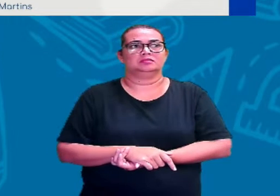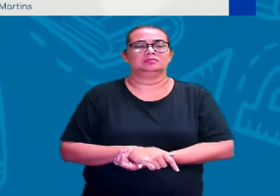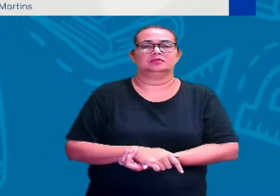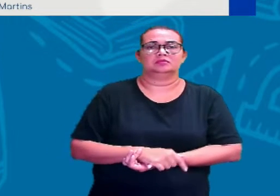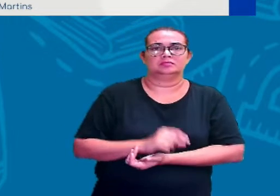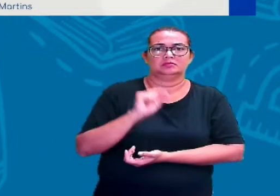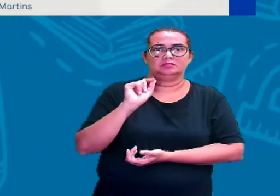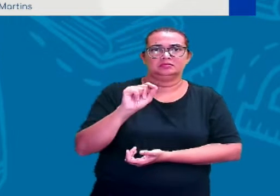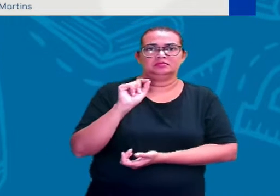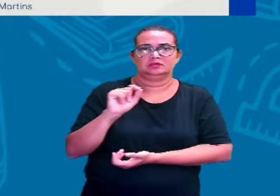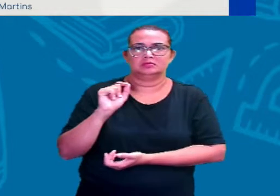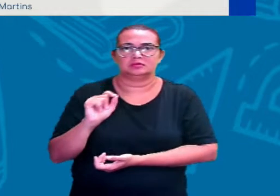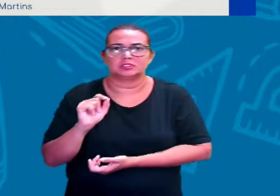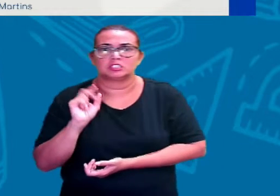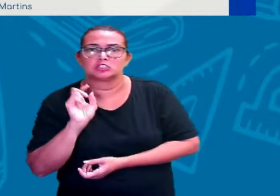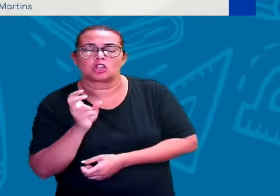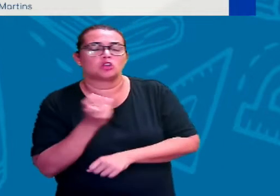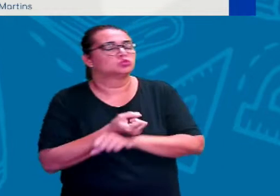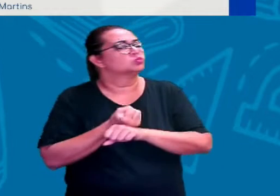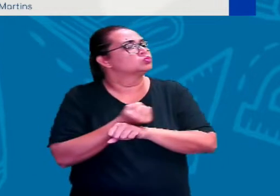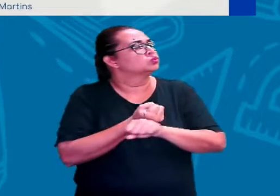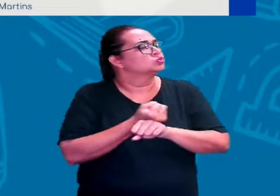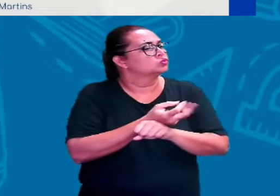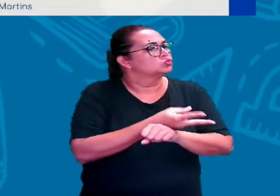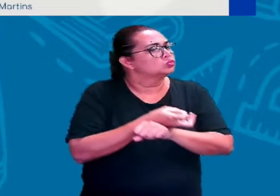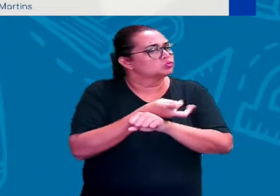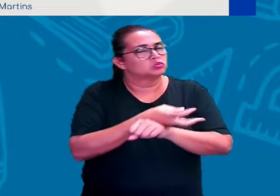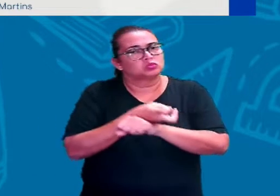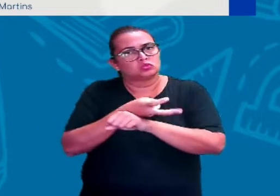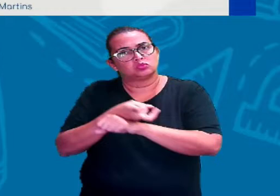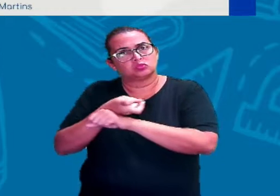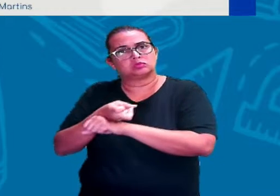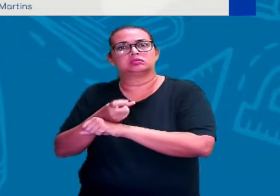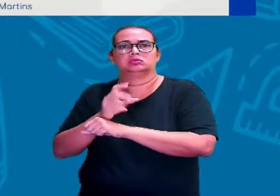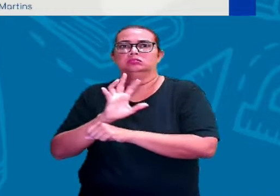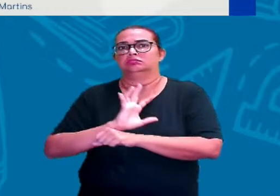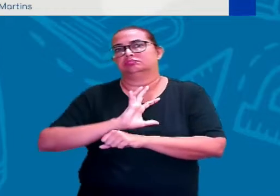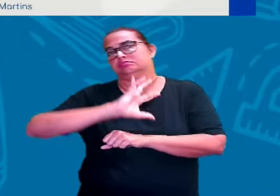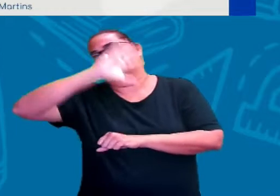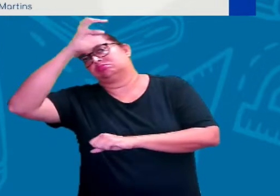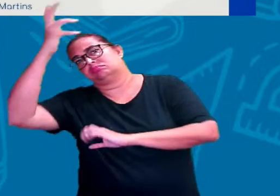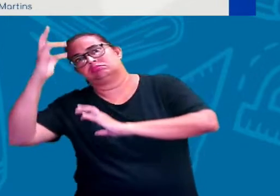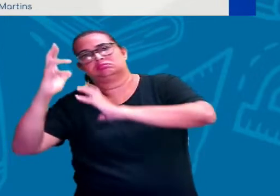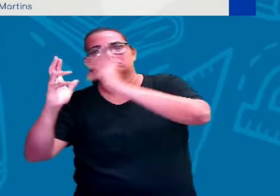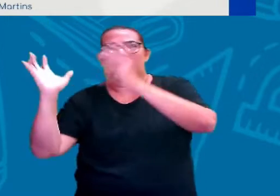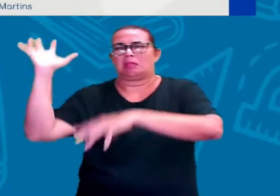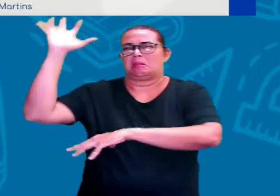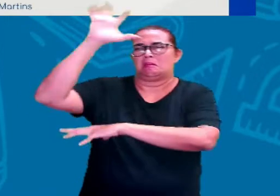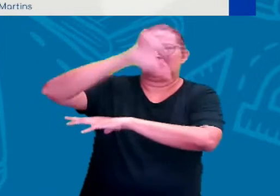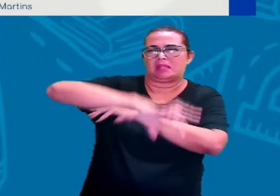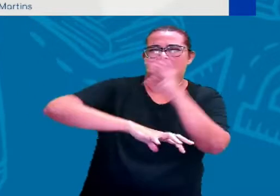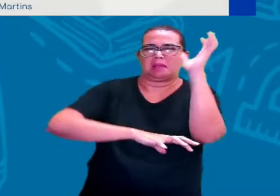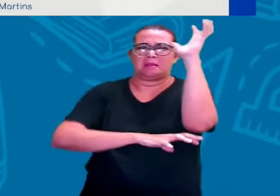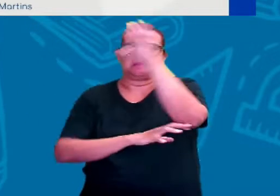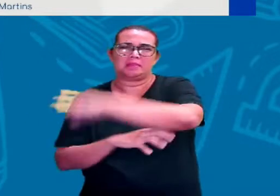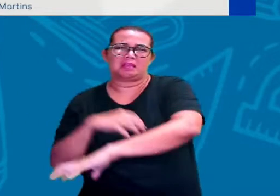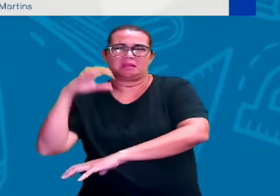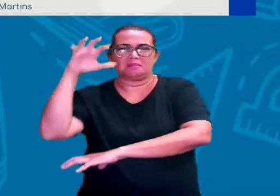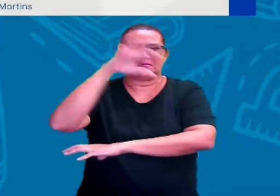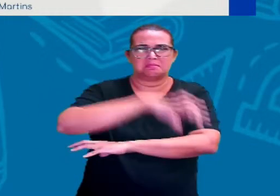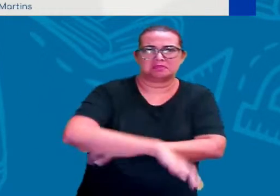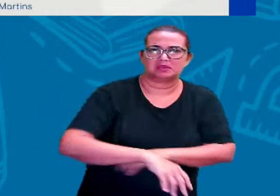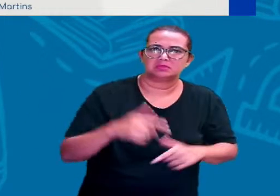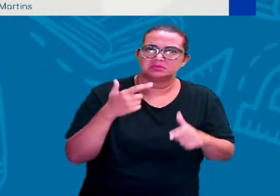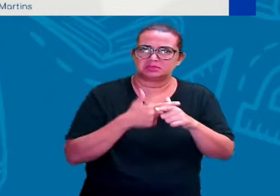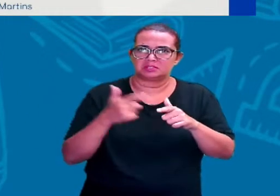má exploração do meio ambiente, várias tragédias, né, ambientais. A mais recente foi essa